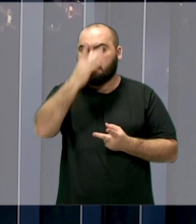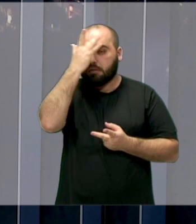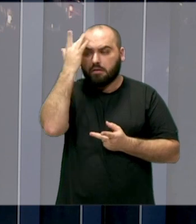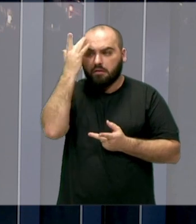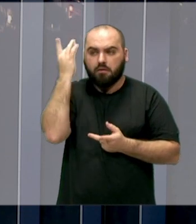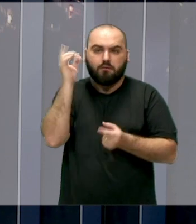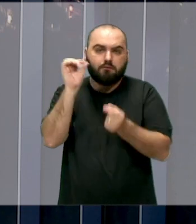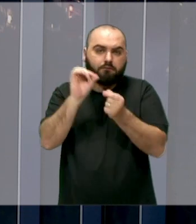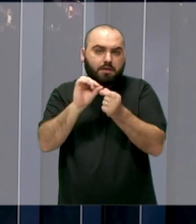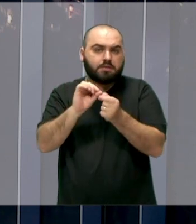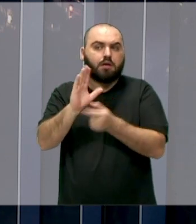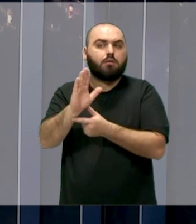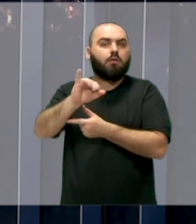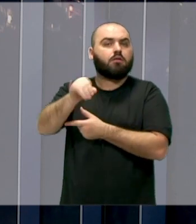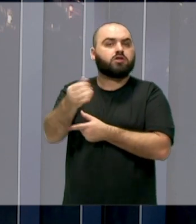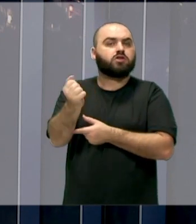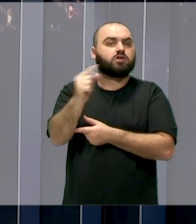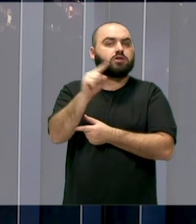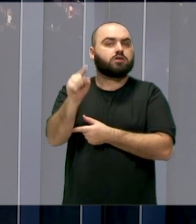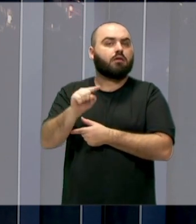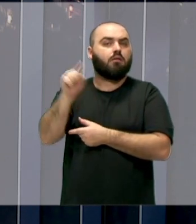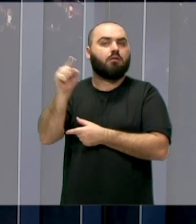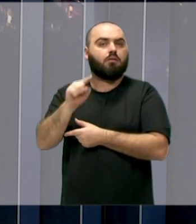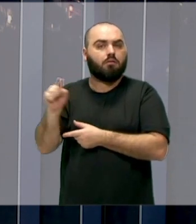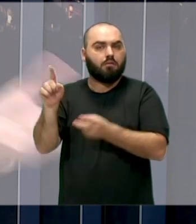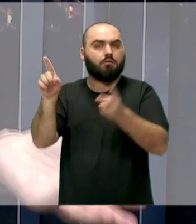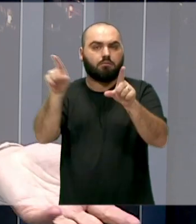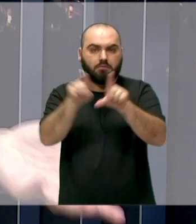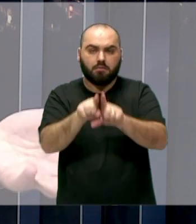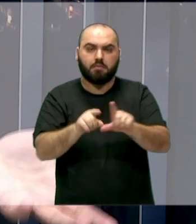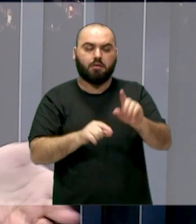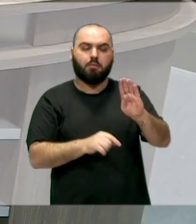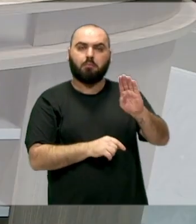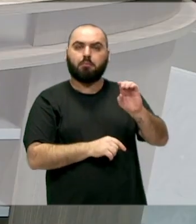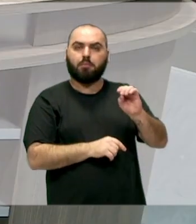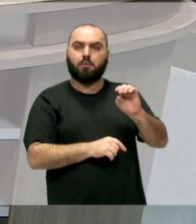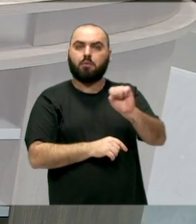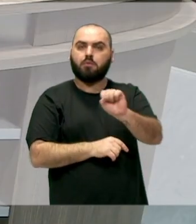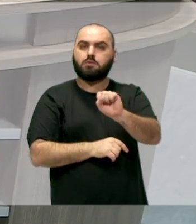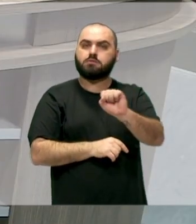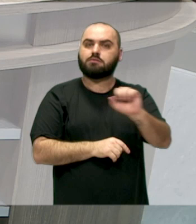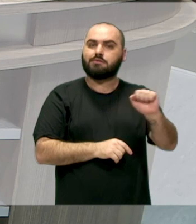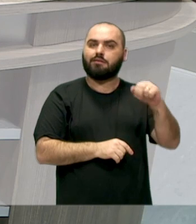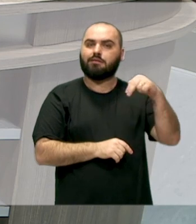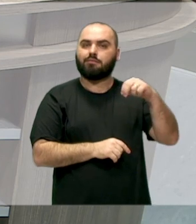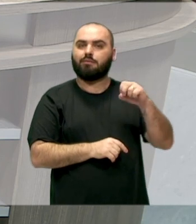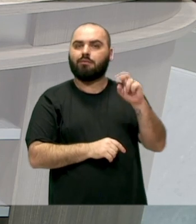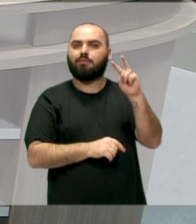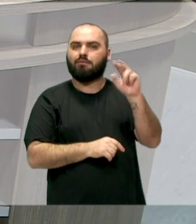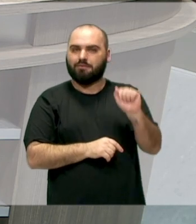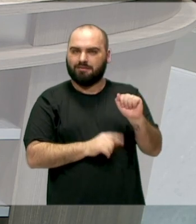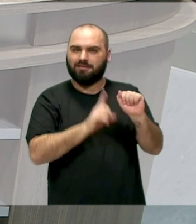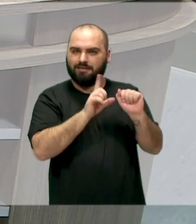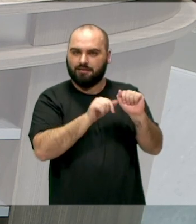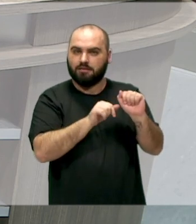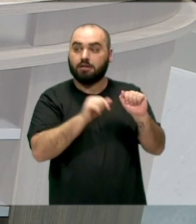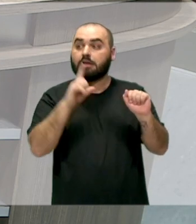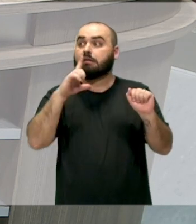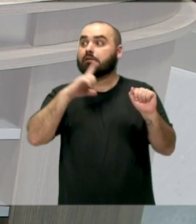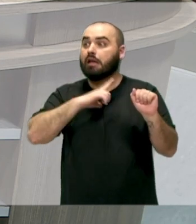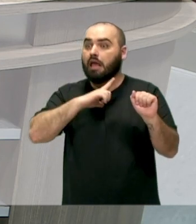já fazia jazz e fazia um pouco de bossa nova, porque é o jazz brasileiro, né? E aí tem